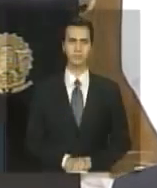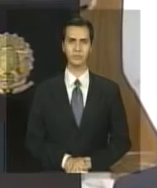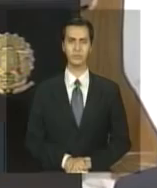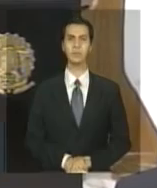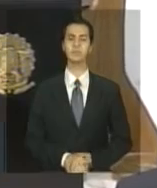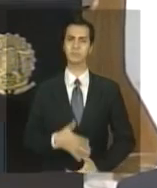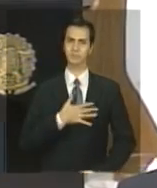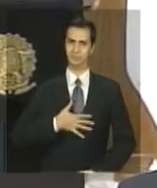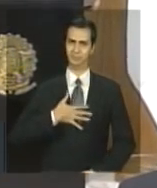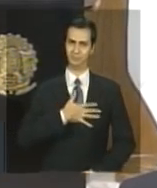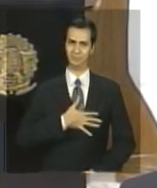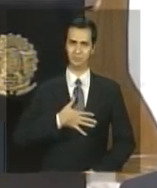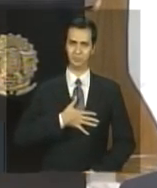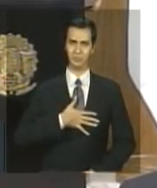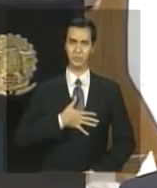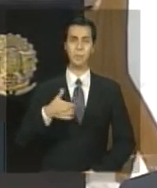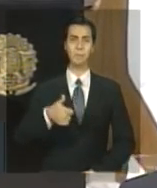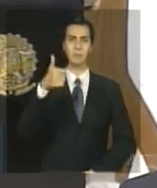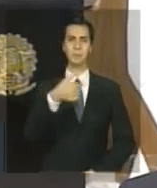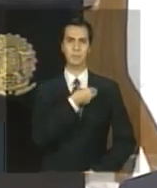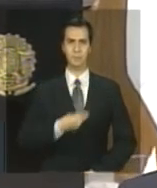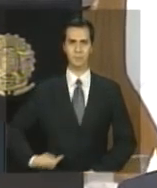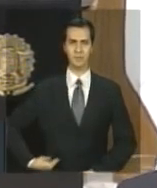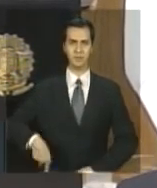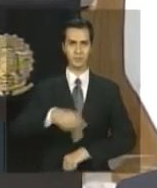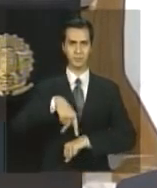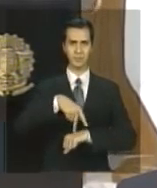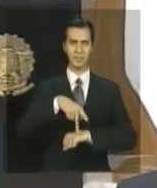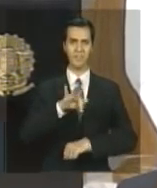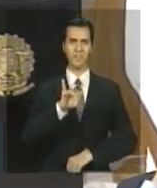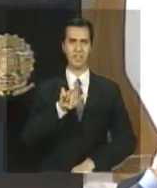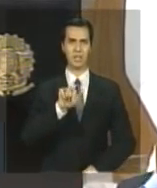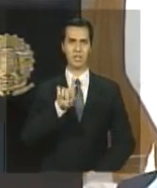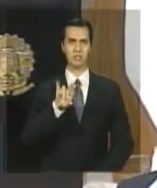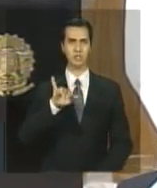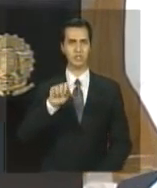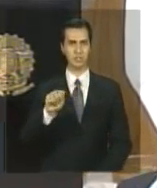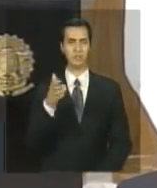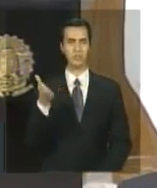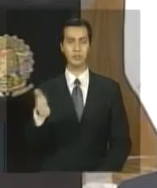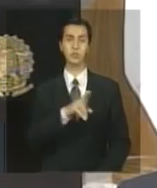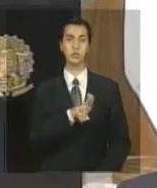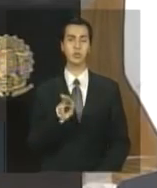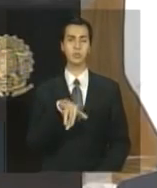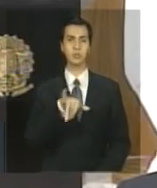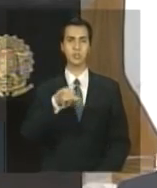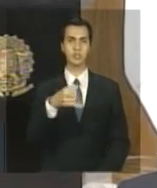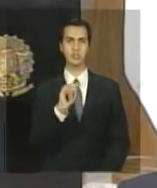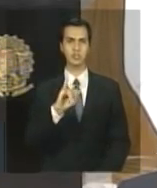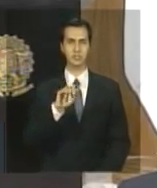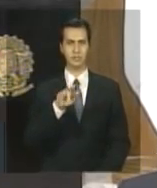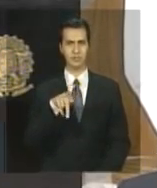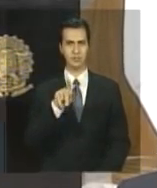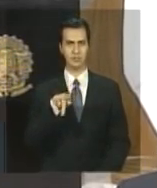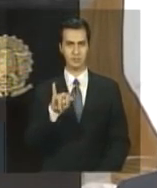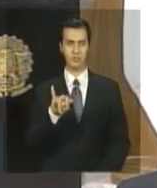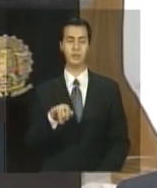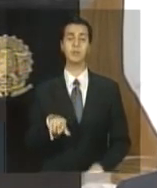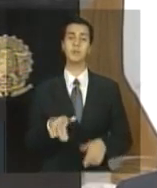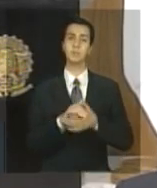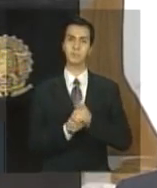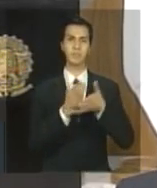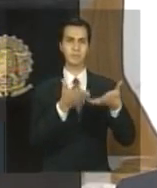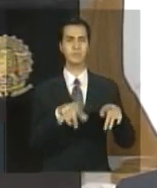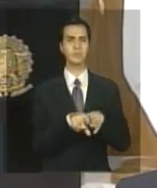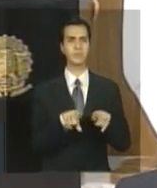Excelentíssimo senhor primeiro-ministro da República da Finlândia, Jyrki Katainen. Senhoras e